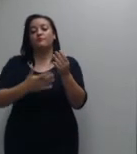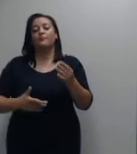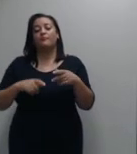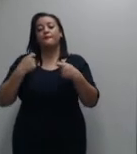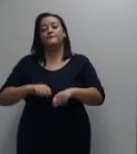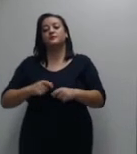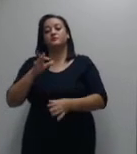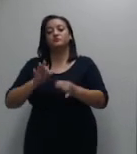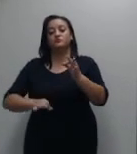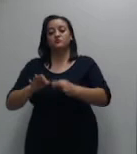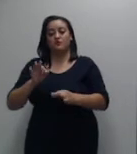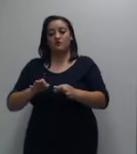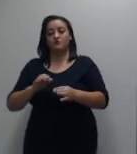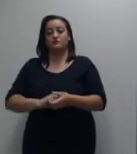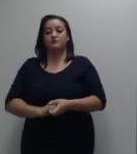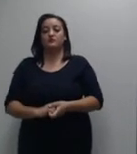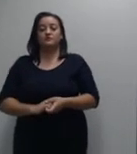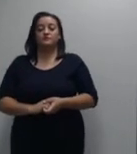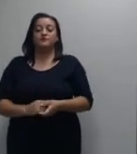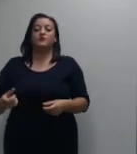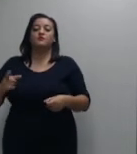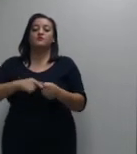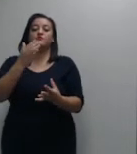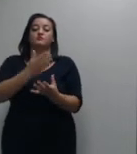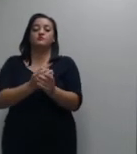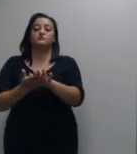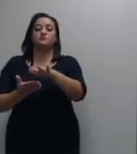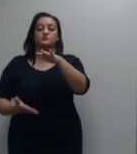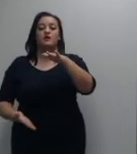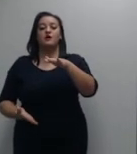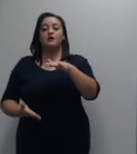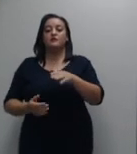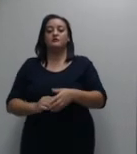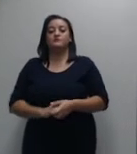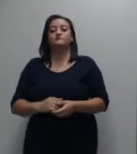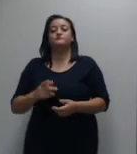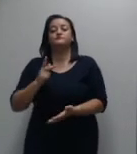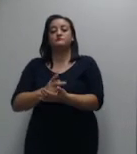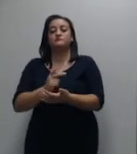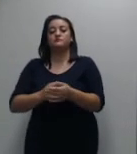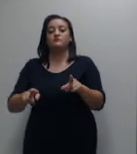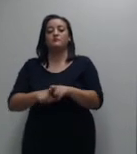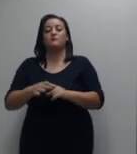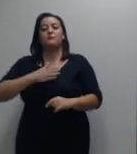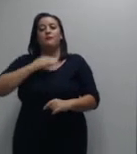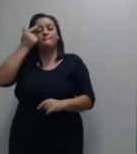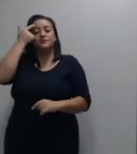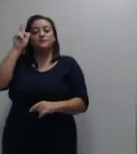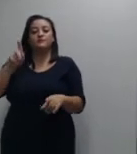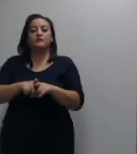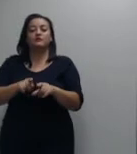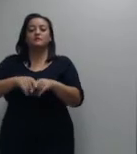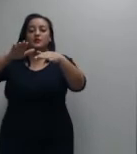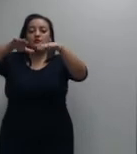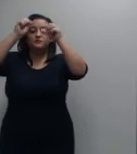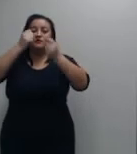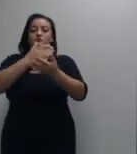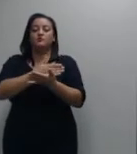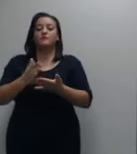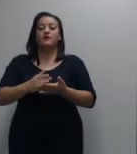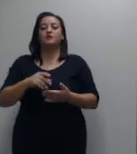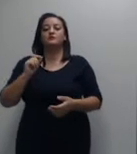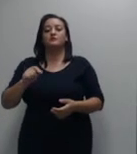julgamento remetam-se os autos portanto a caso prevaleça o meu ponto de vista ao tribunal de origem para